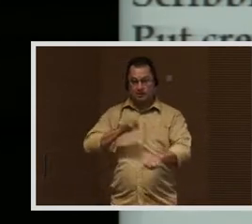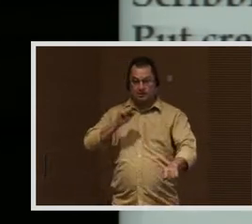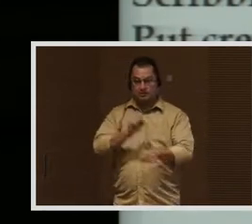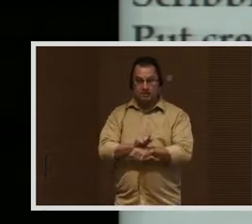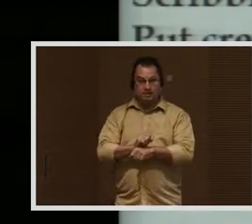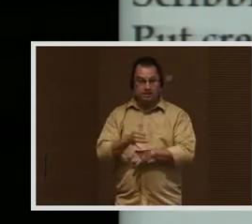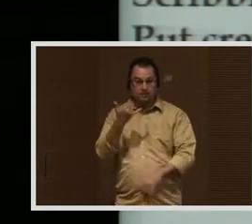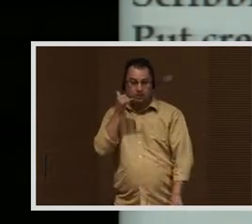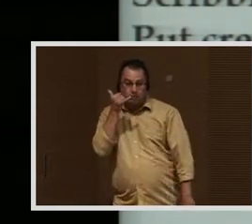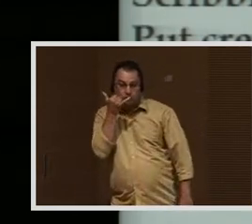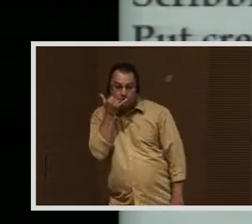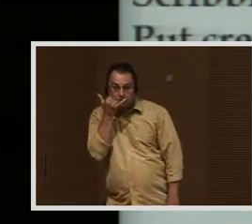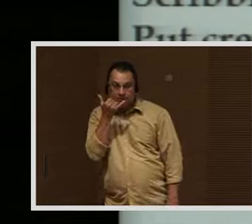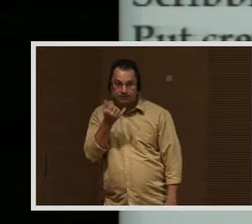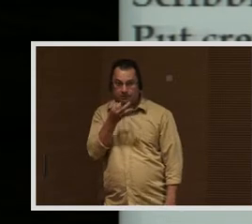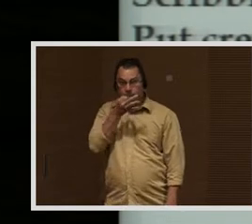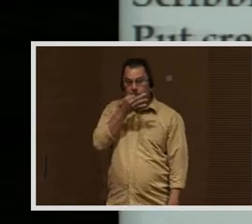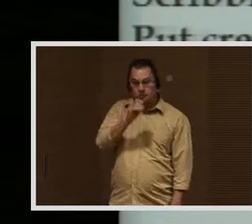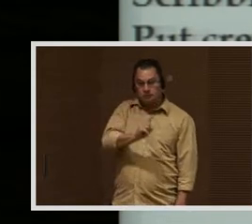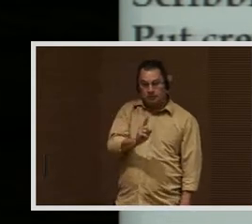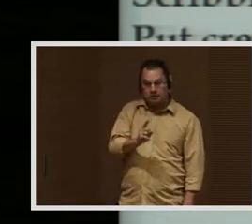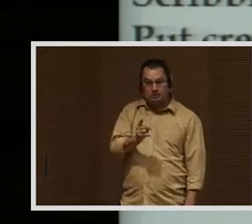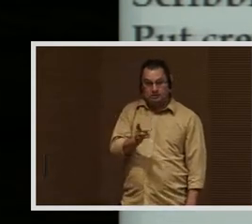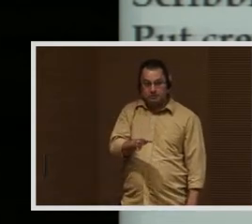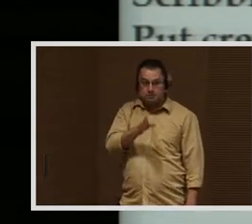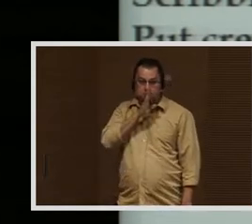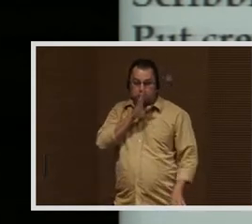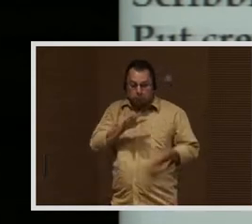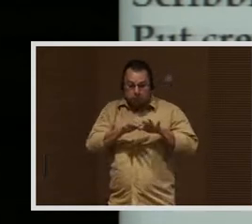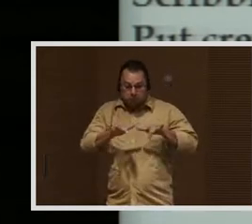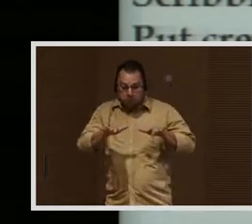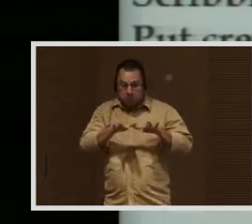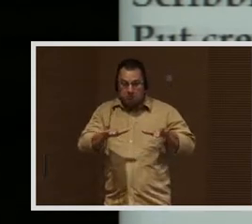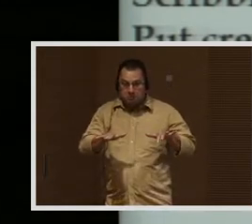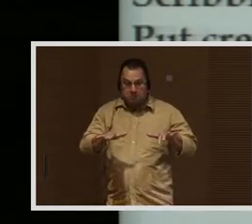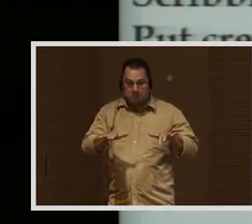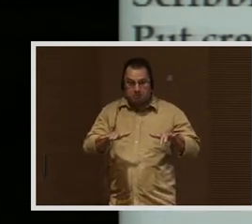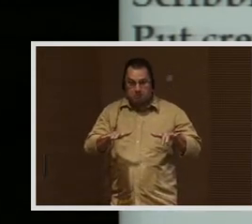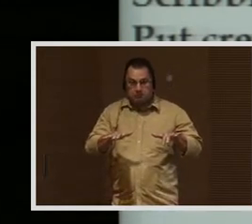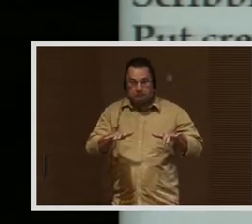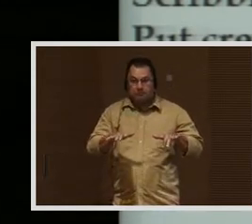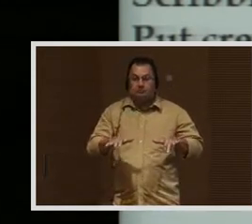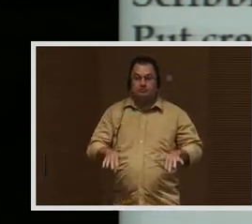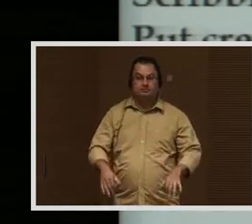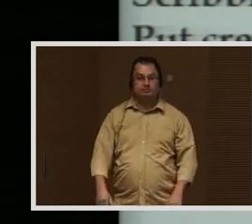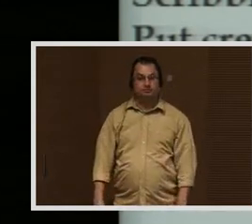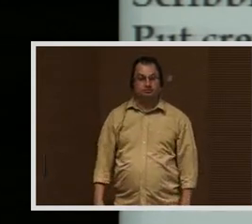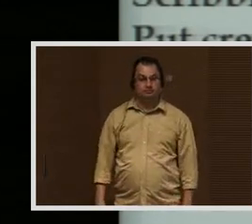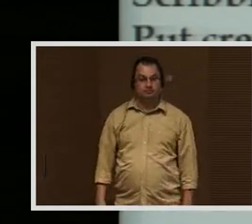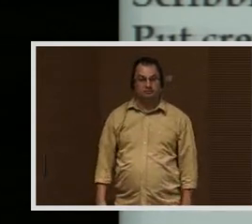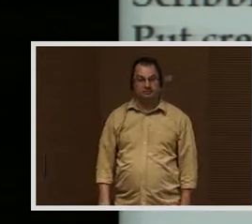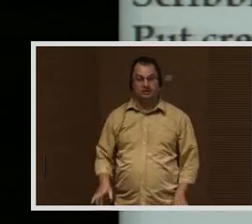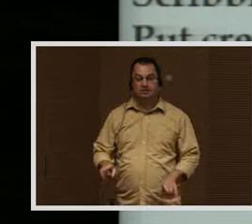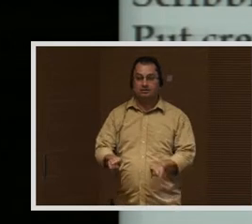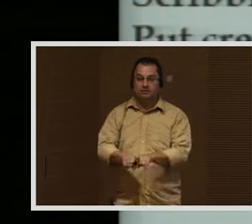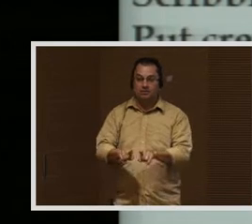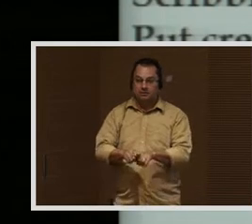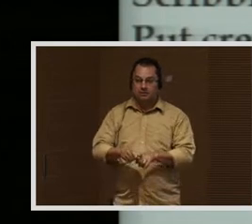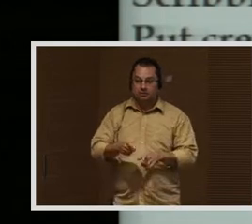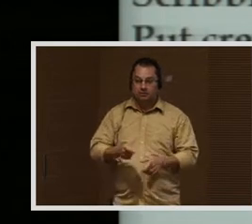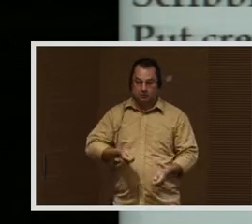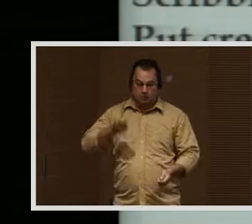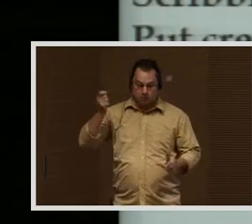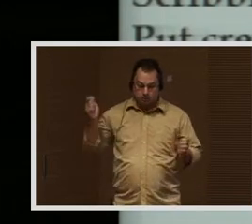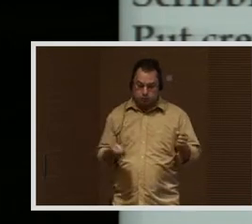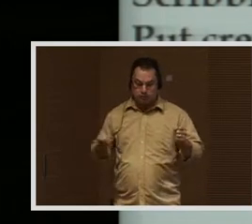telefone tocar. Silence the pianos. Silencie os pianos. And the muffled drum. E com ring os out the coffin. Tambores